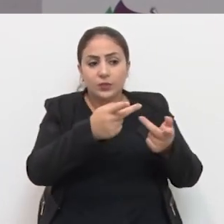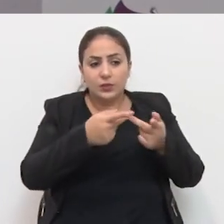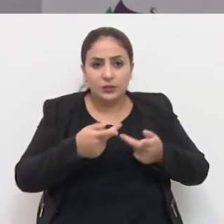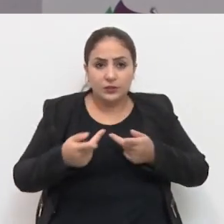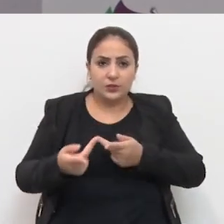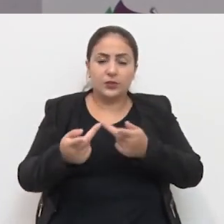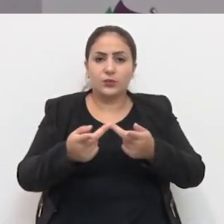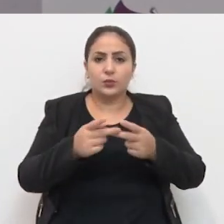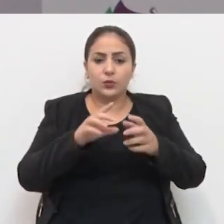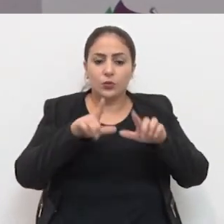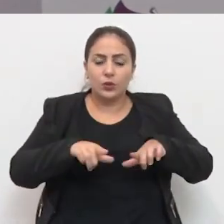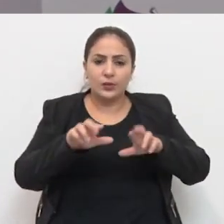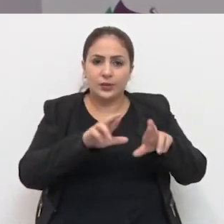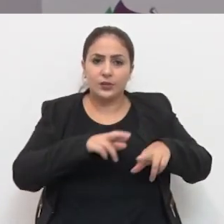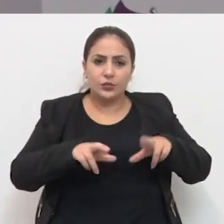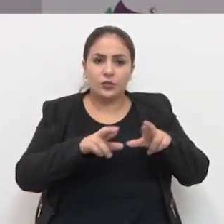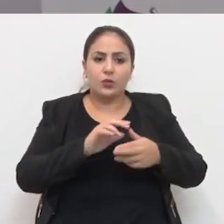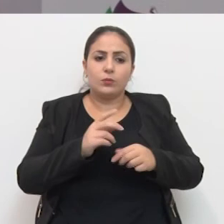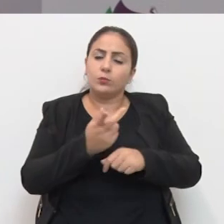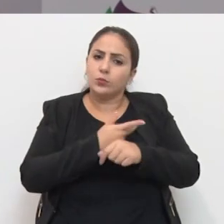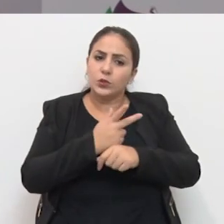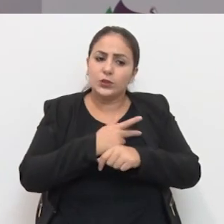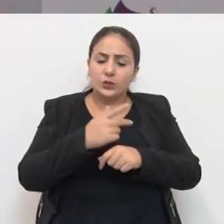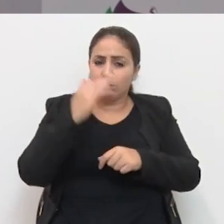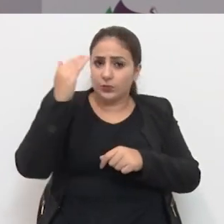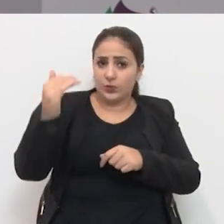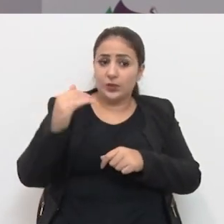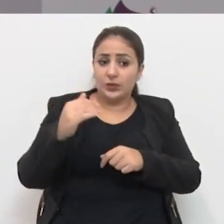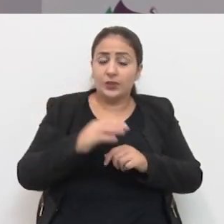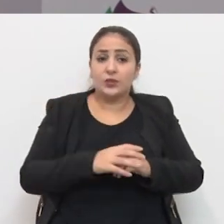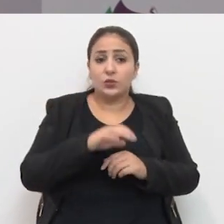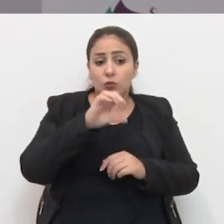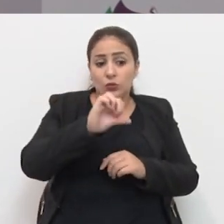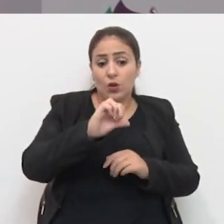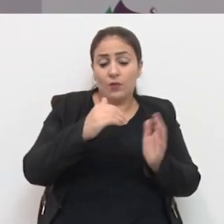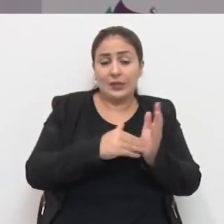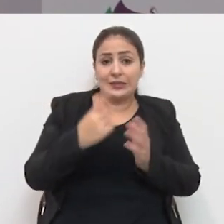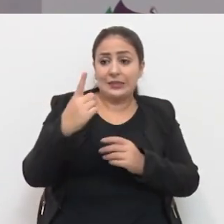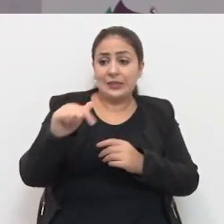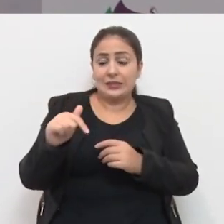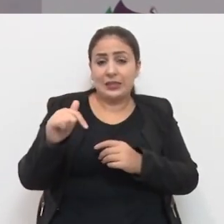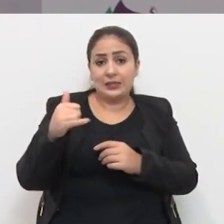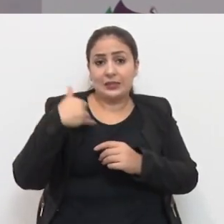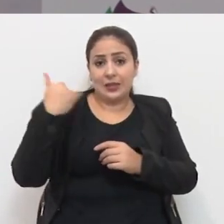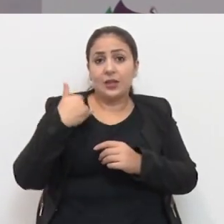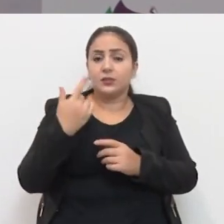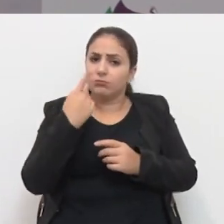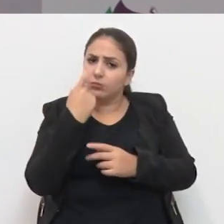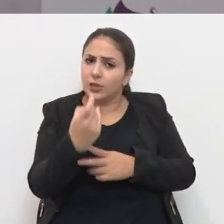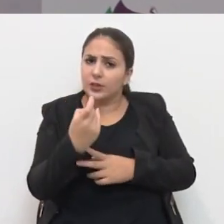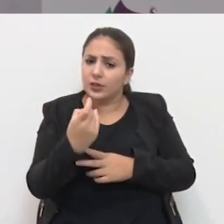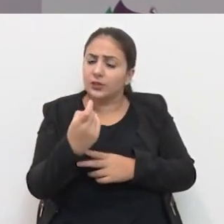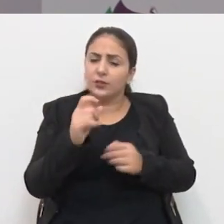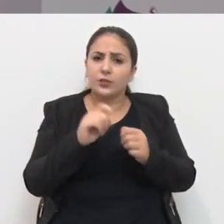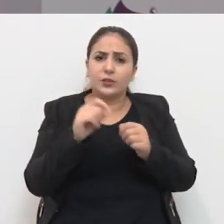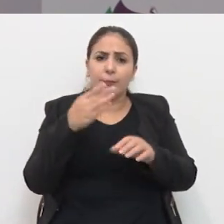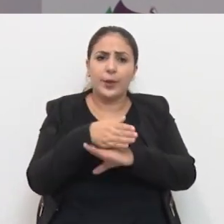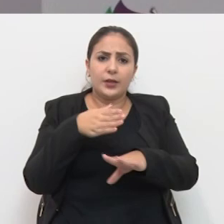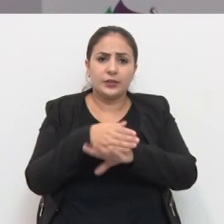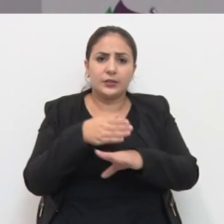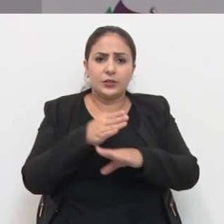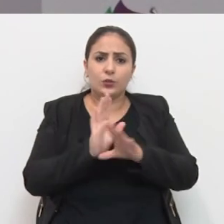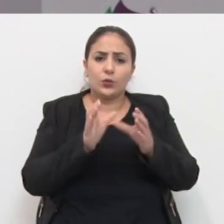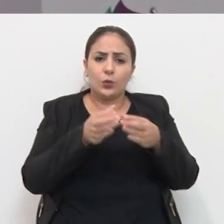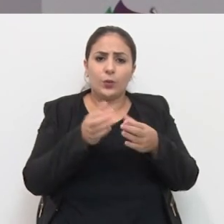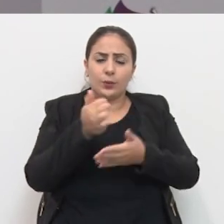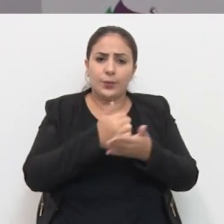estar visitando escolinhas aqui da região em busca de talentos, né? Então o menino dos 9 aos 17 anos aí que tiver interesse em estar, quem sabe, fazendo